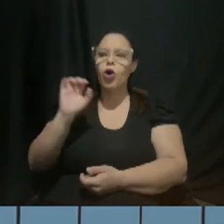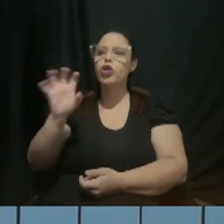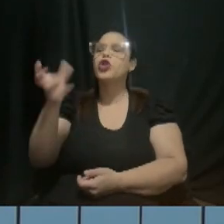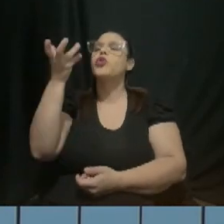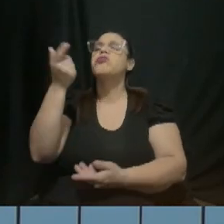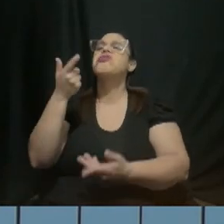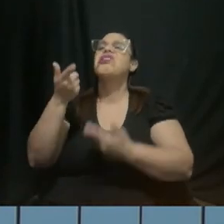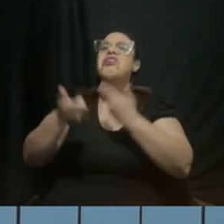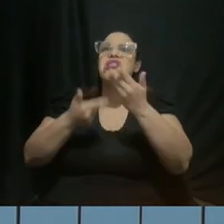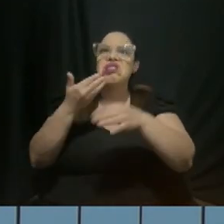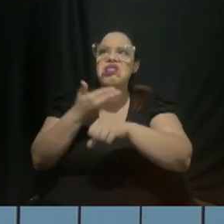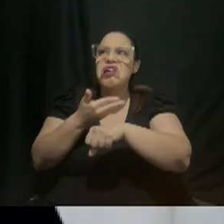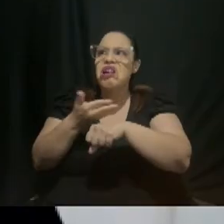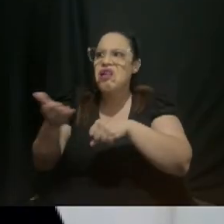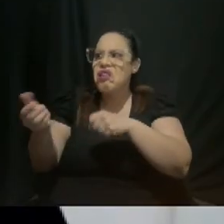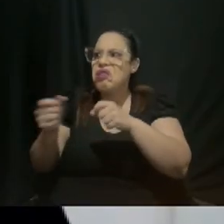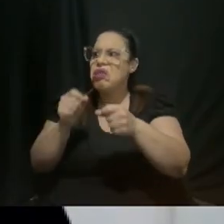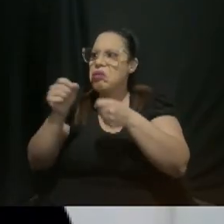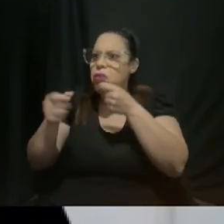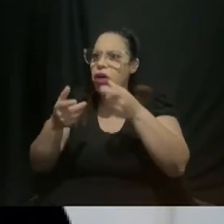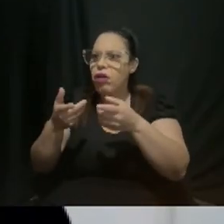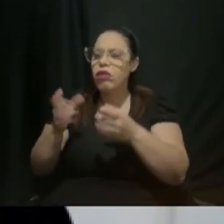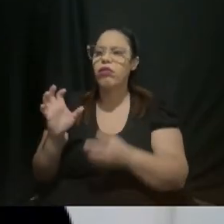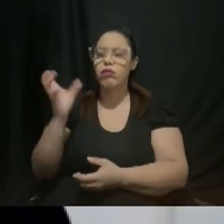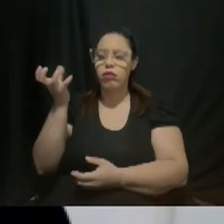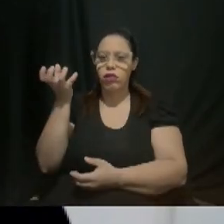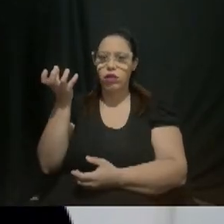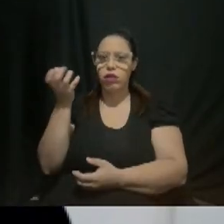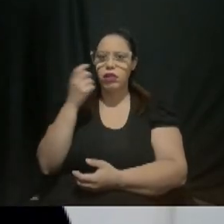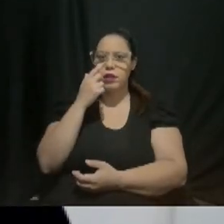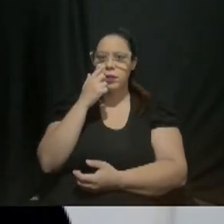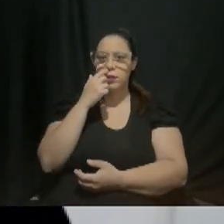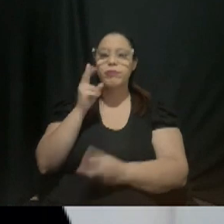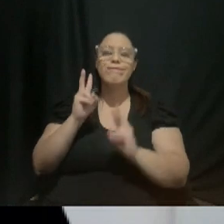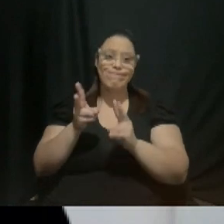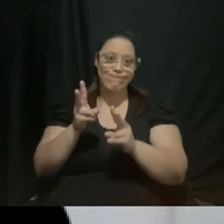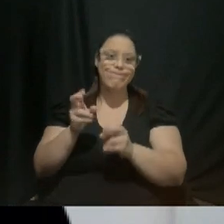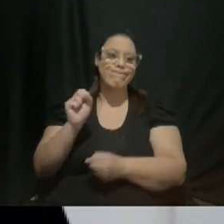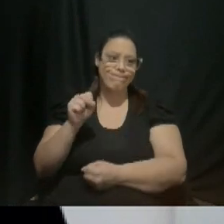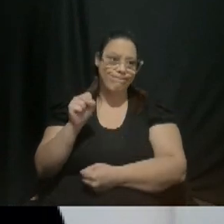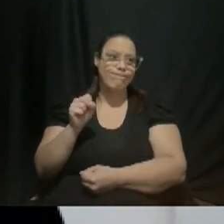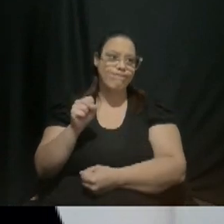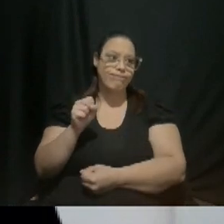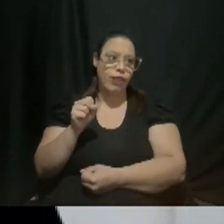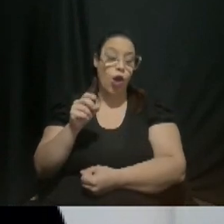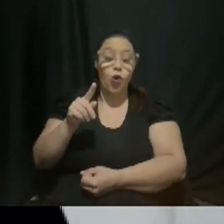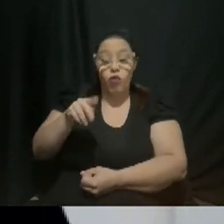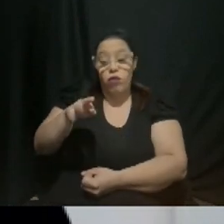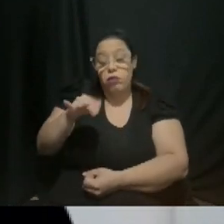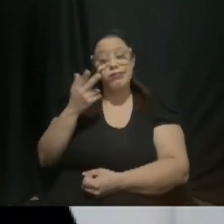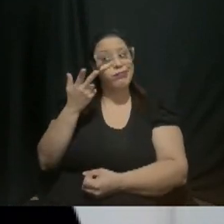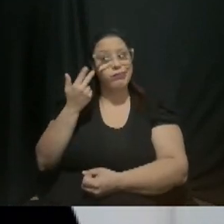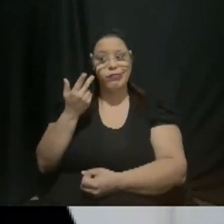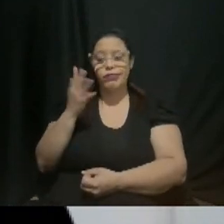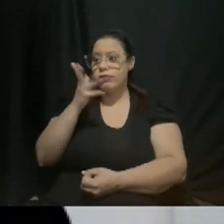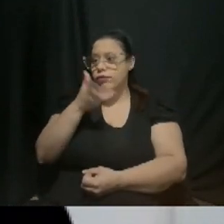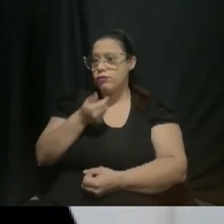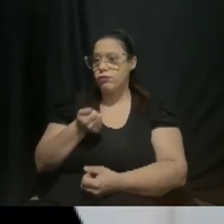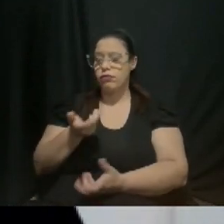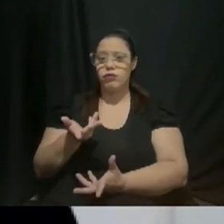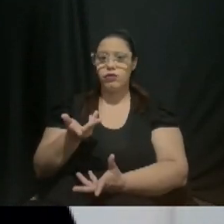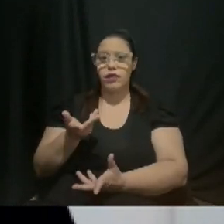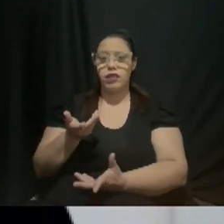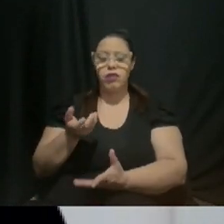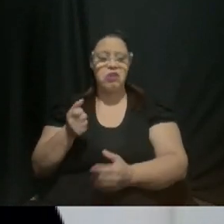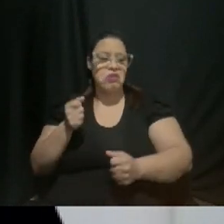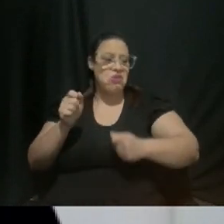esse fenômeno? Sim, né? É um fenômeno natural. A gente não consegue muito ter uma previsão de quando vai ser